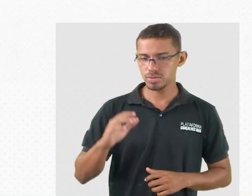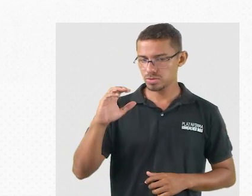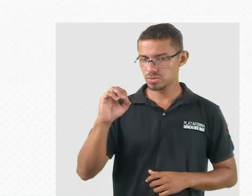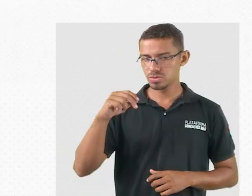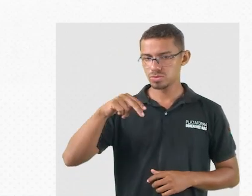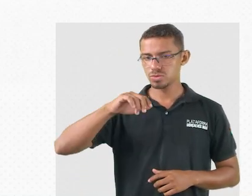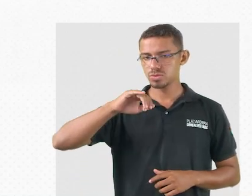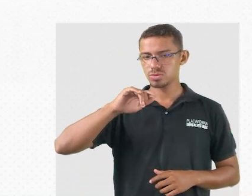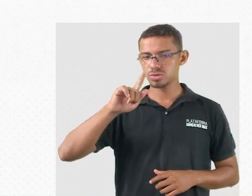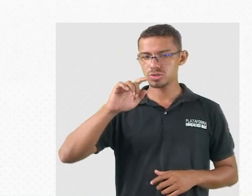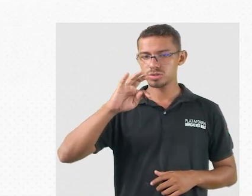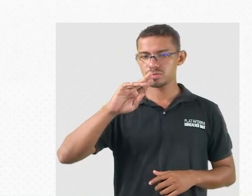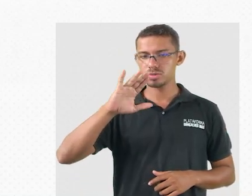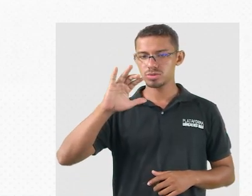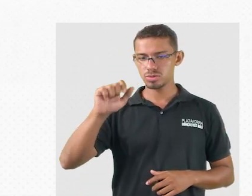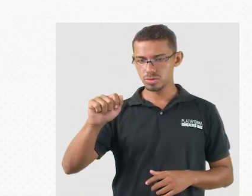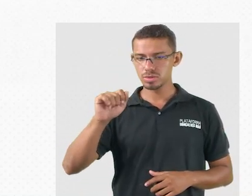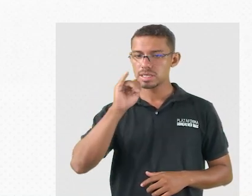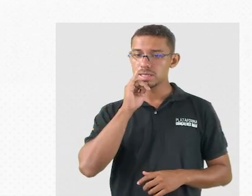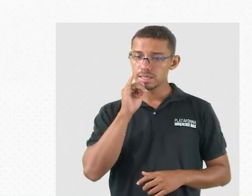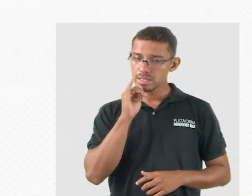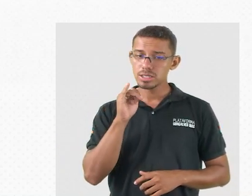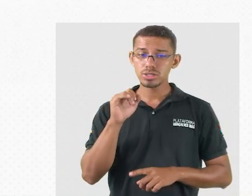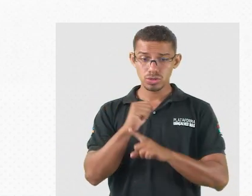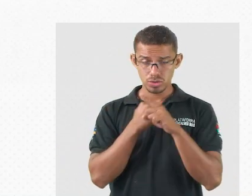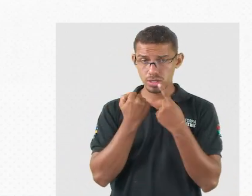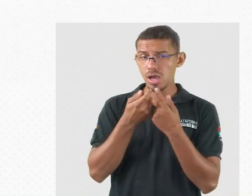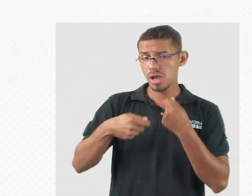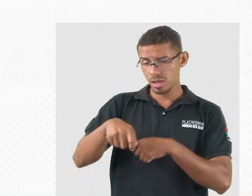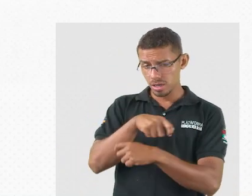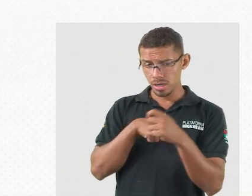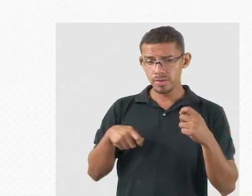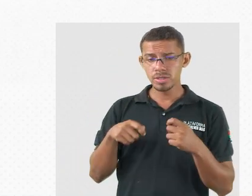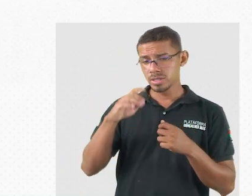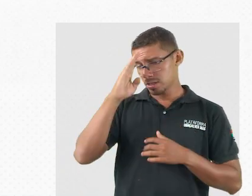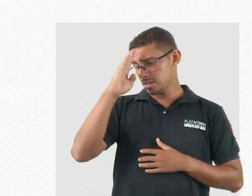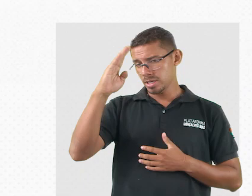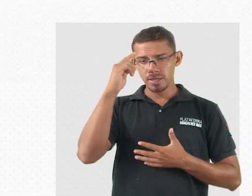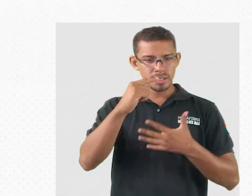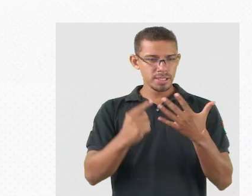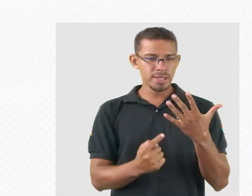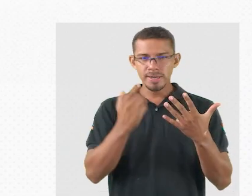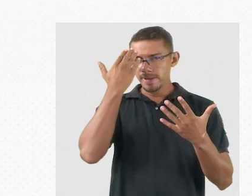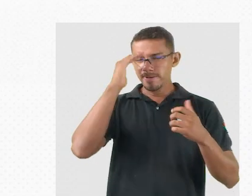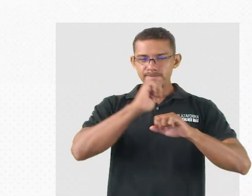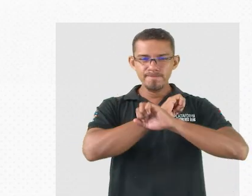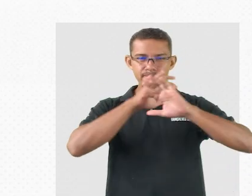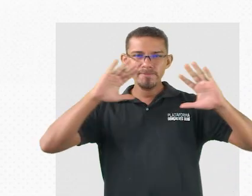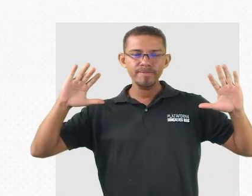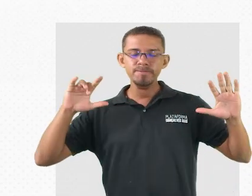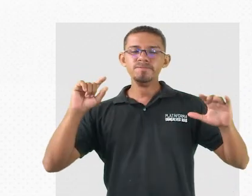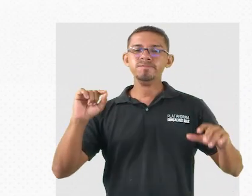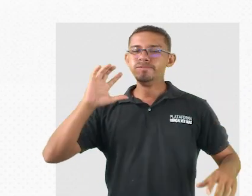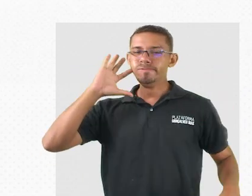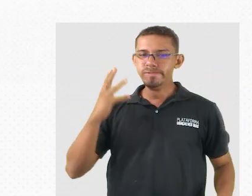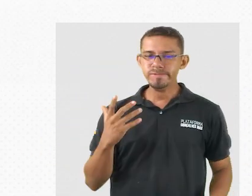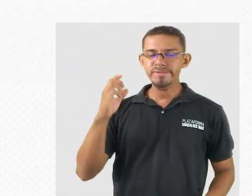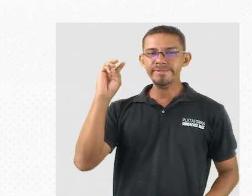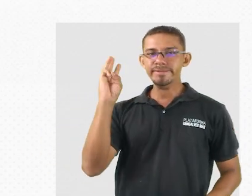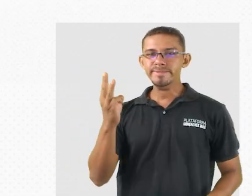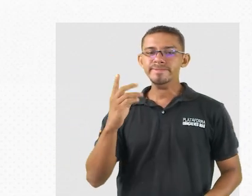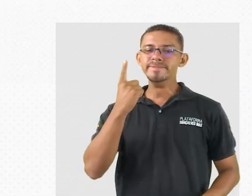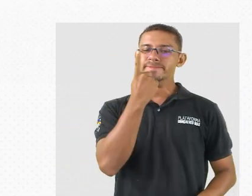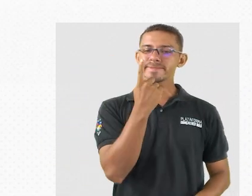temos por aí. Mas essas condições sociais e econômicas, elas são primordiais para nós entendermos o que ocorre aqui no Maranhão